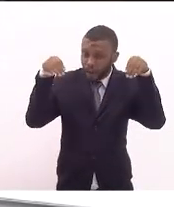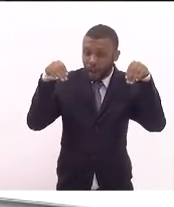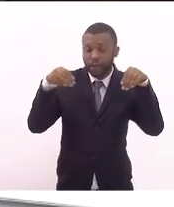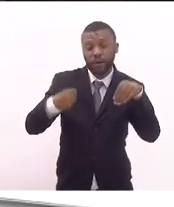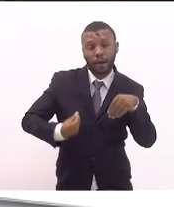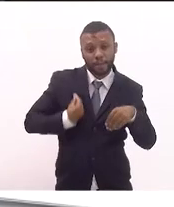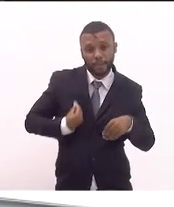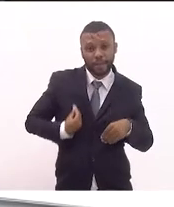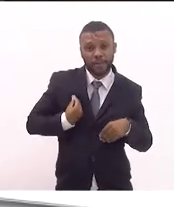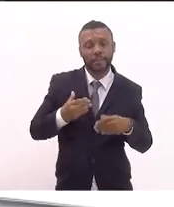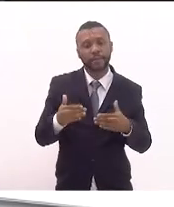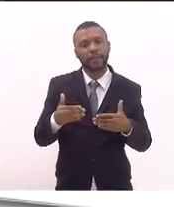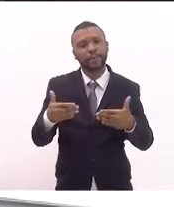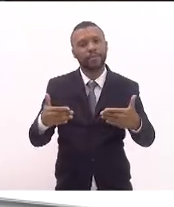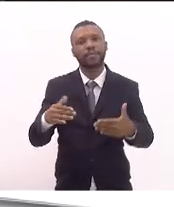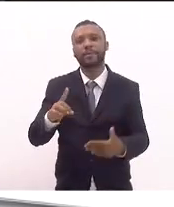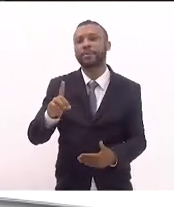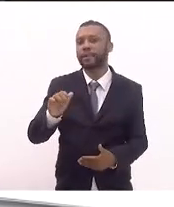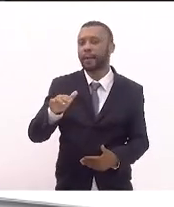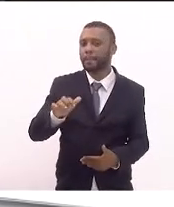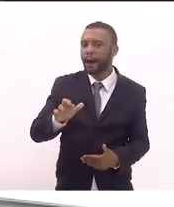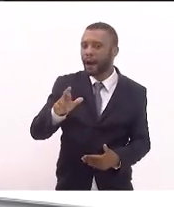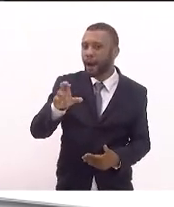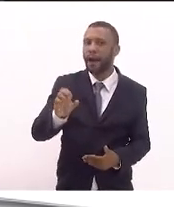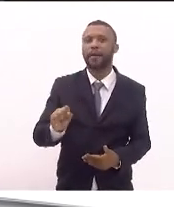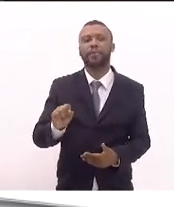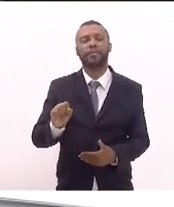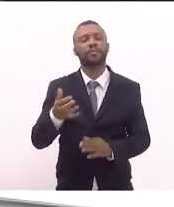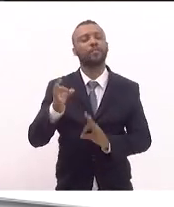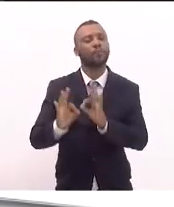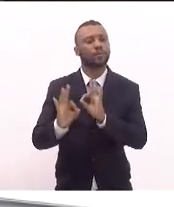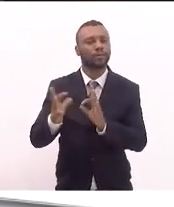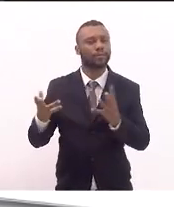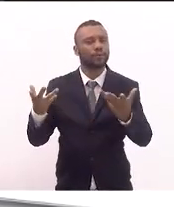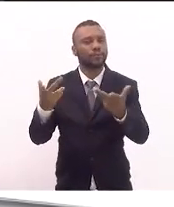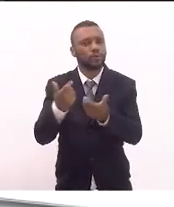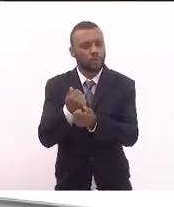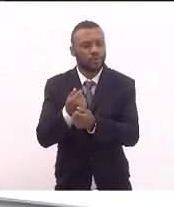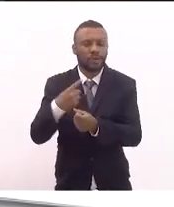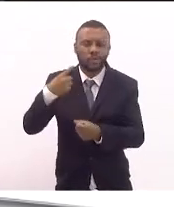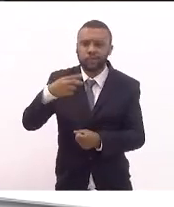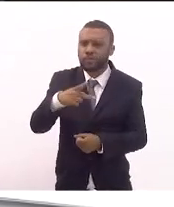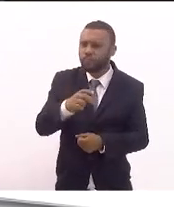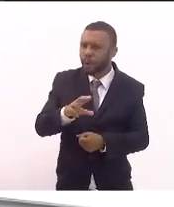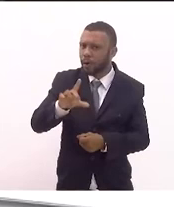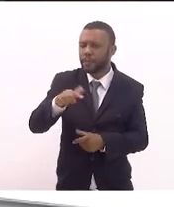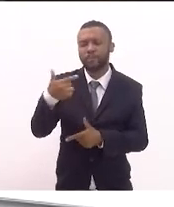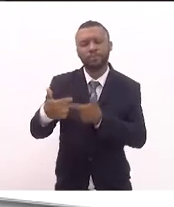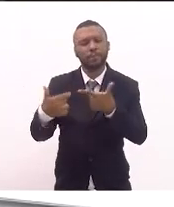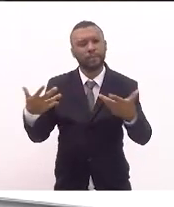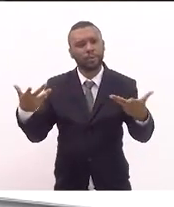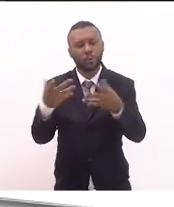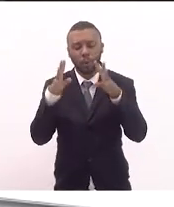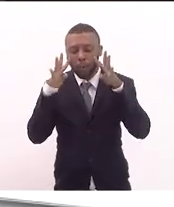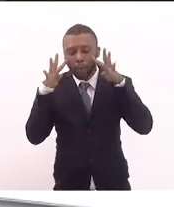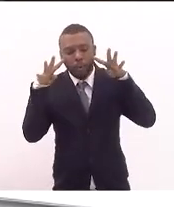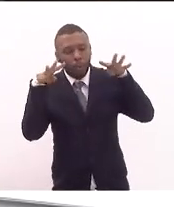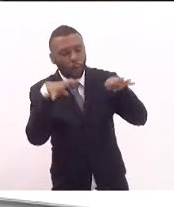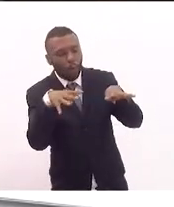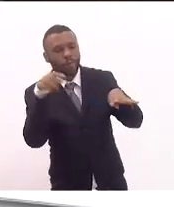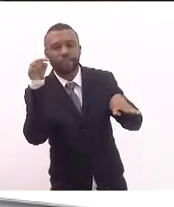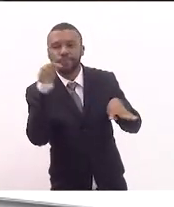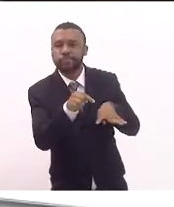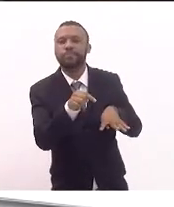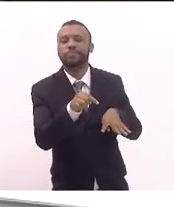e diversas autoridades. Realmente, a doutora Paula tem uma participação muito efetiva e tem esse reconhecimento. E